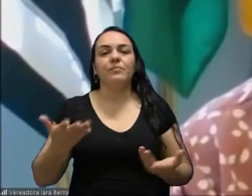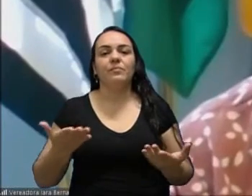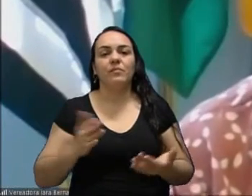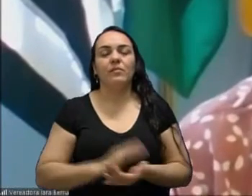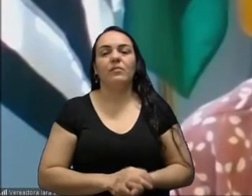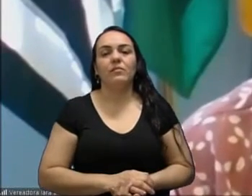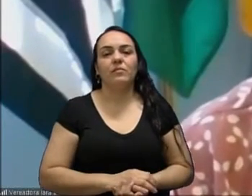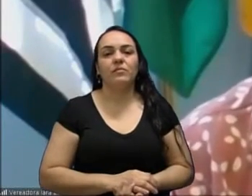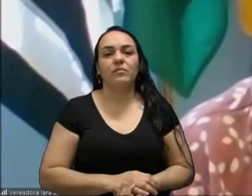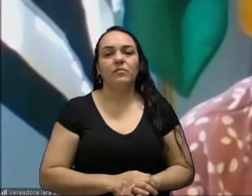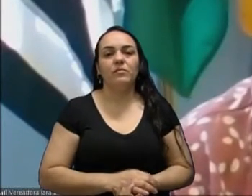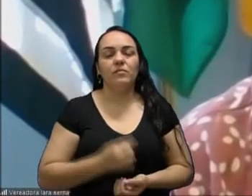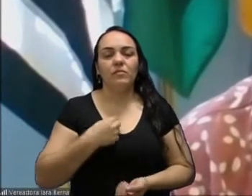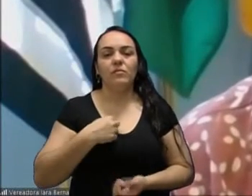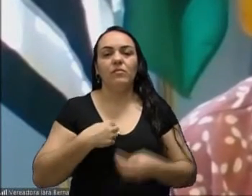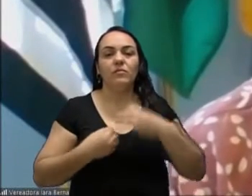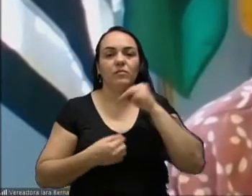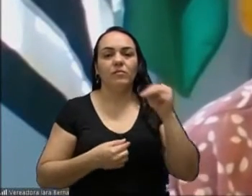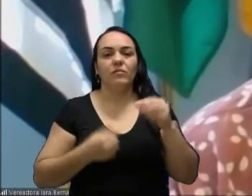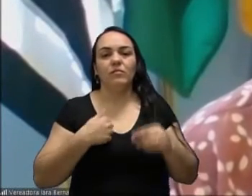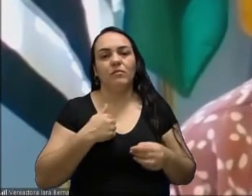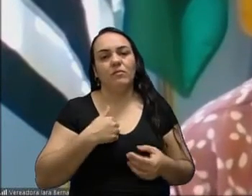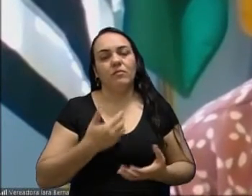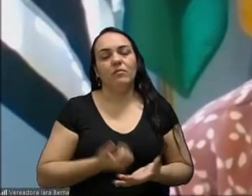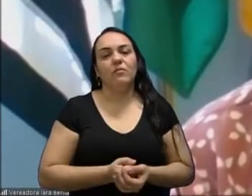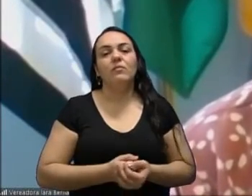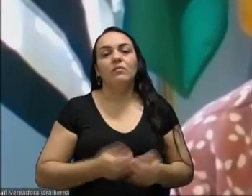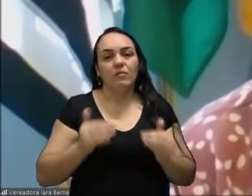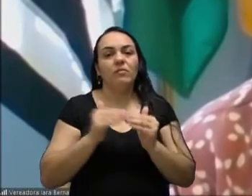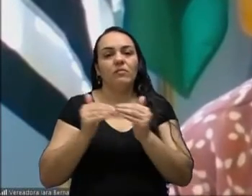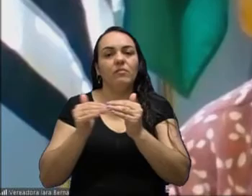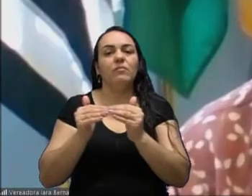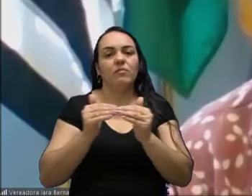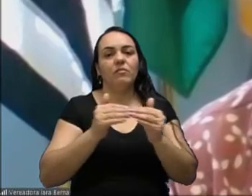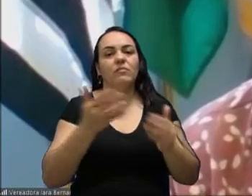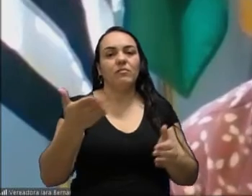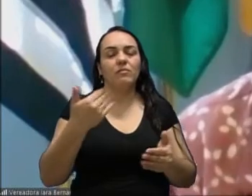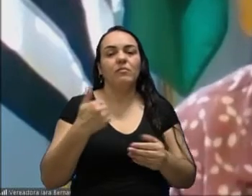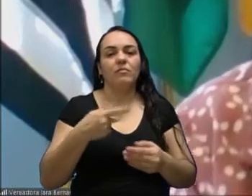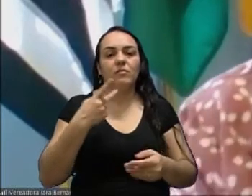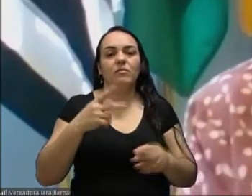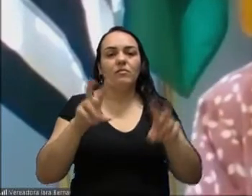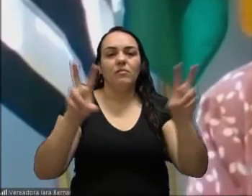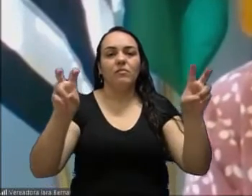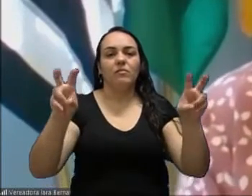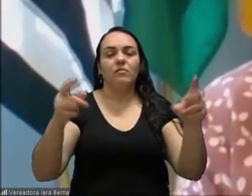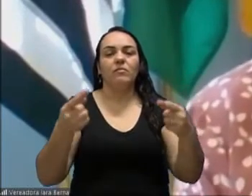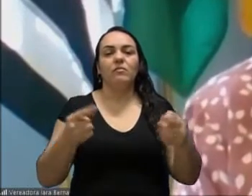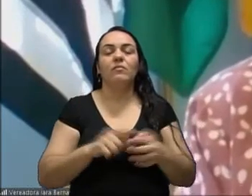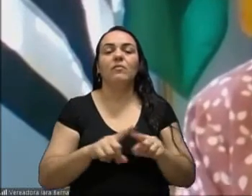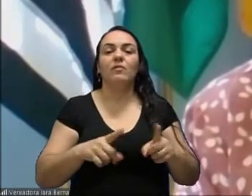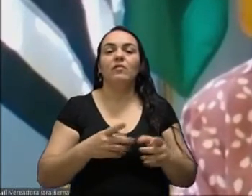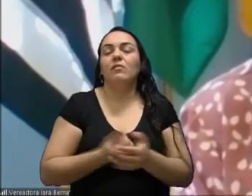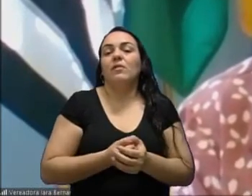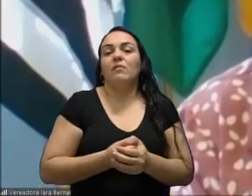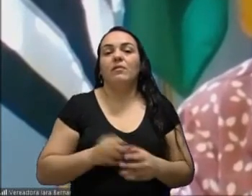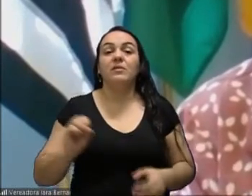vereador Marimar eu concordo com o senhor porque acidente de trabalho